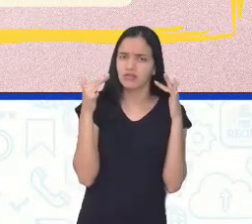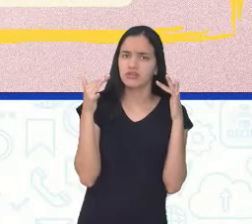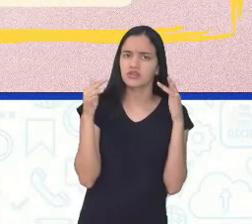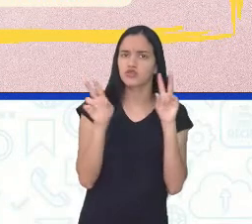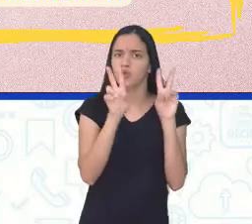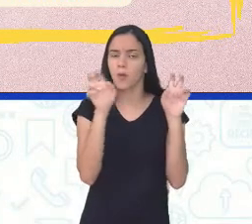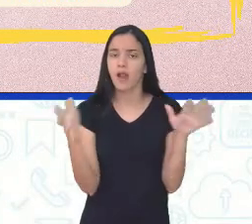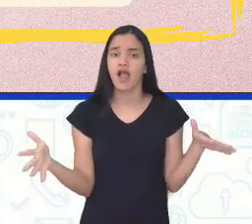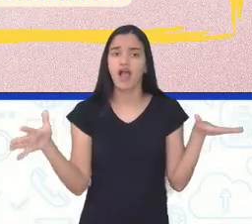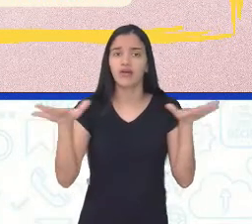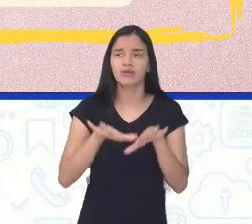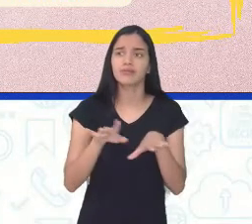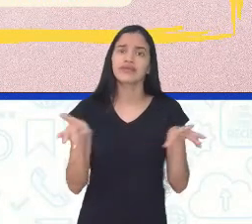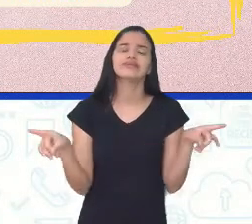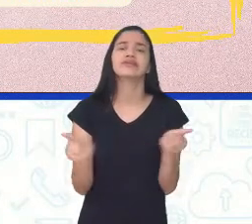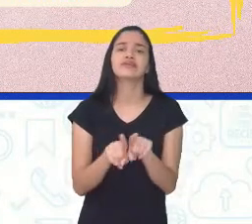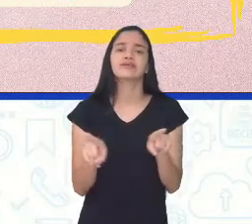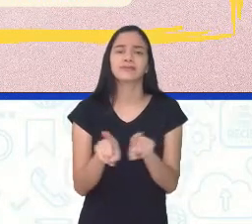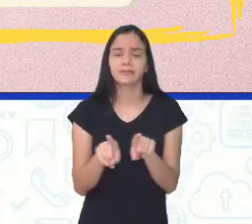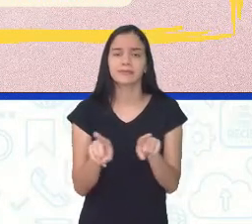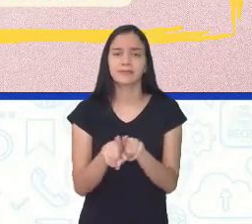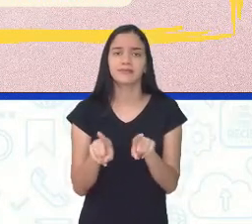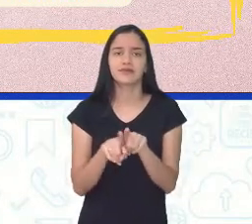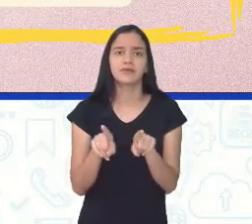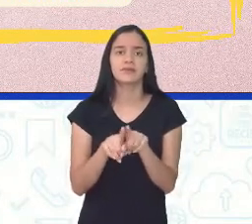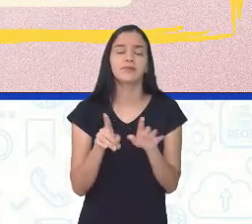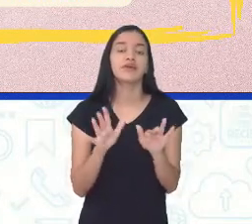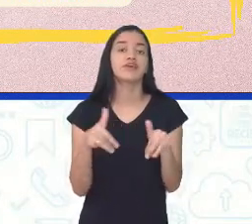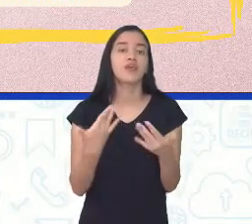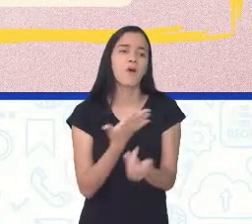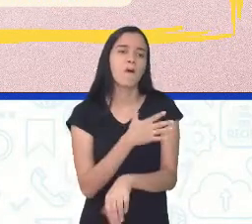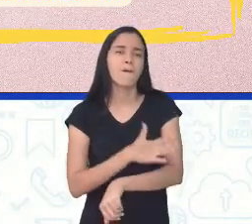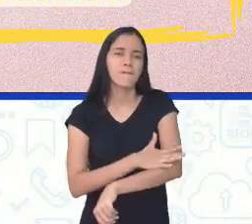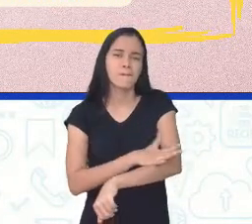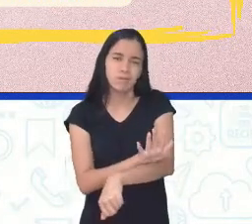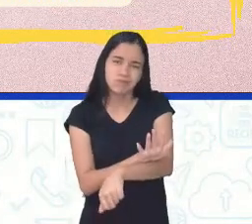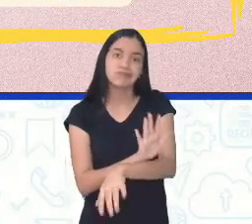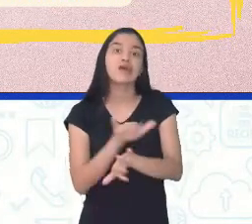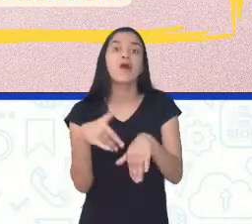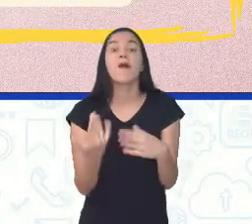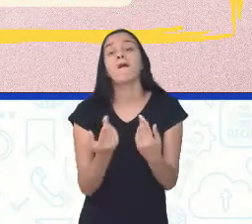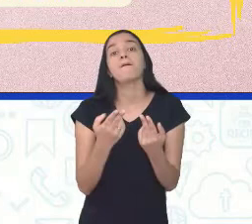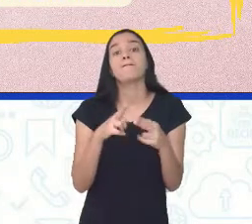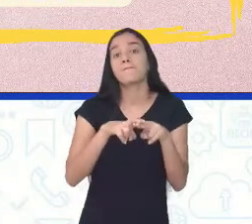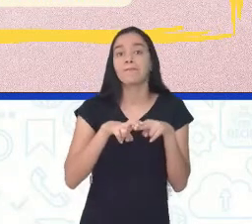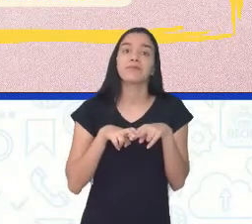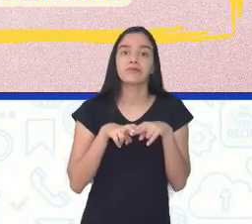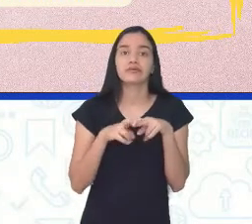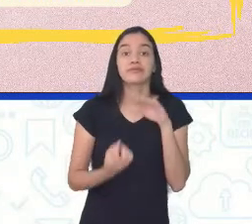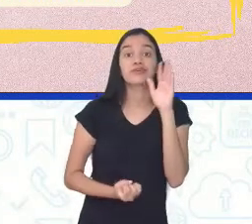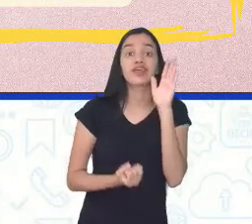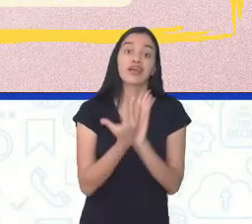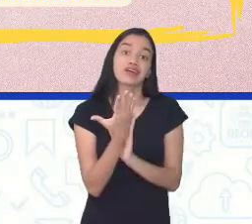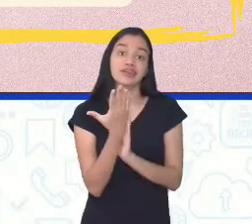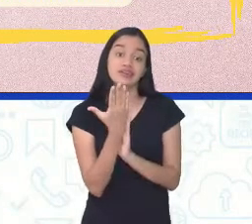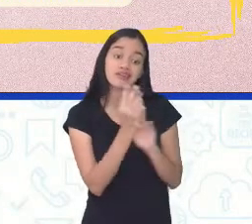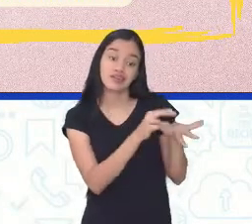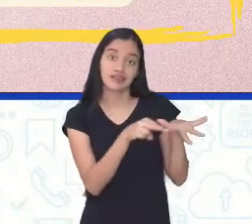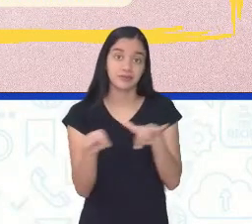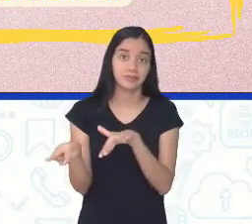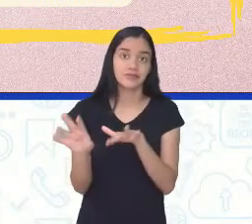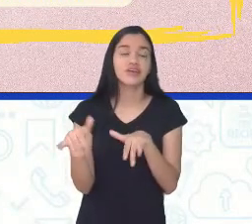à inclusão e também em relação ao combate ao preconceito. Então, é por isso que foi criada essa